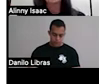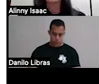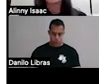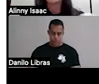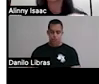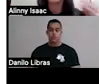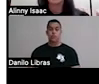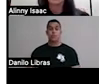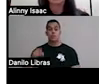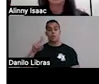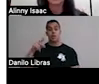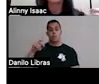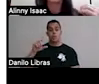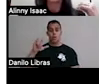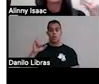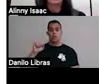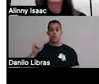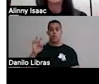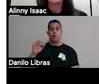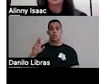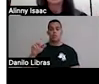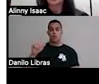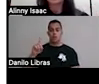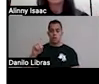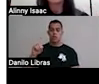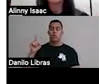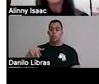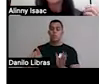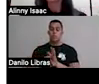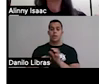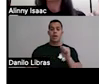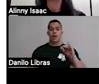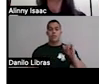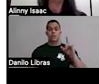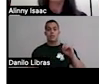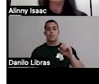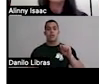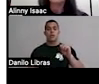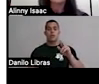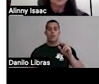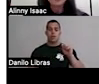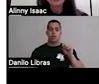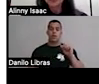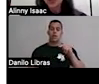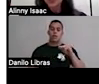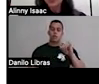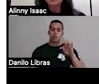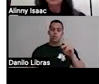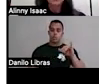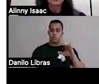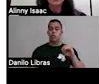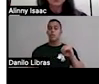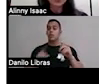graxos poliinsaturados, especificamente da família, né, ômega 6, do ácido araquidônico, e a gente tem dois endocannabinoides clássicos, que